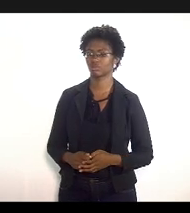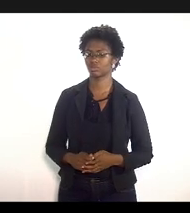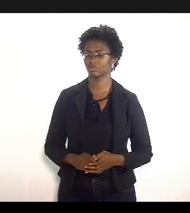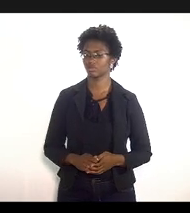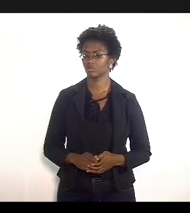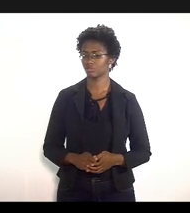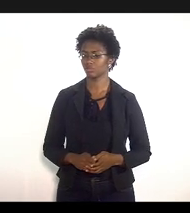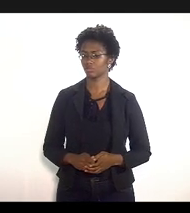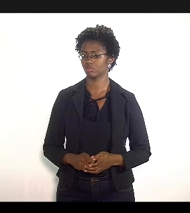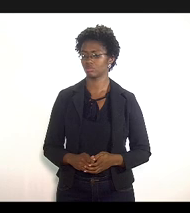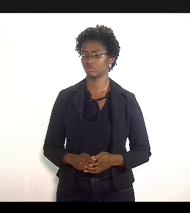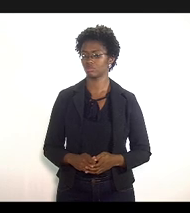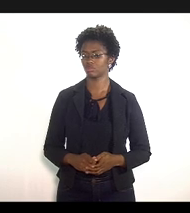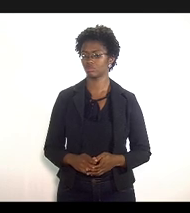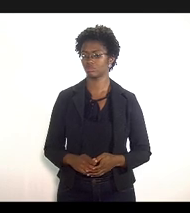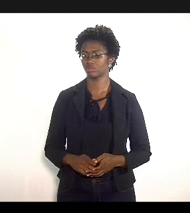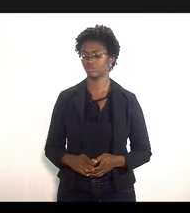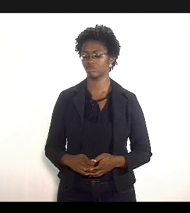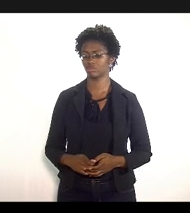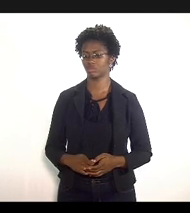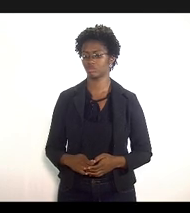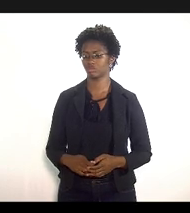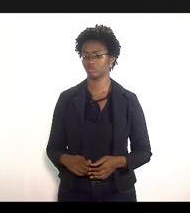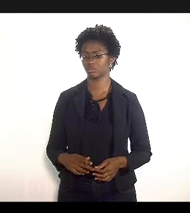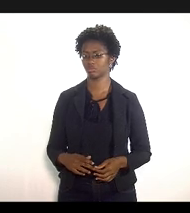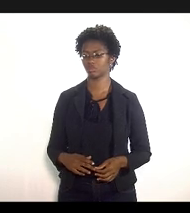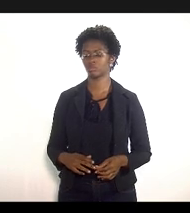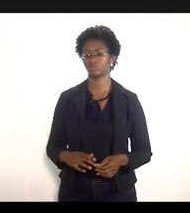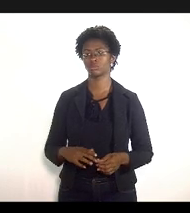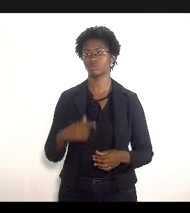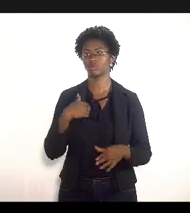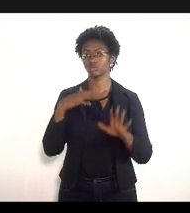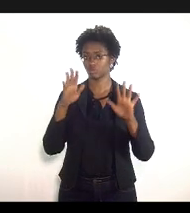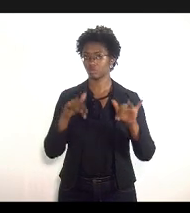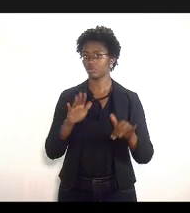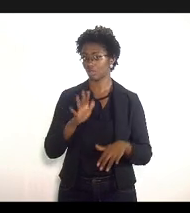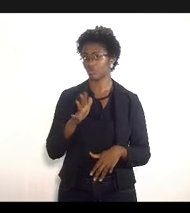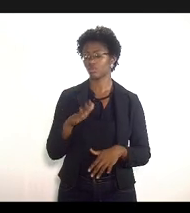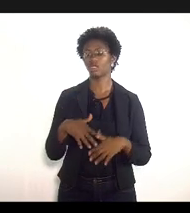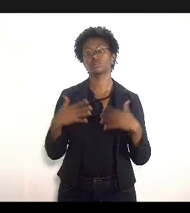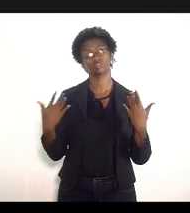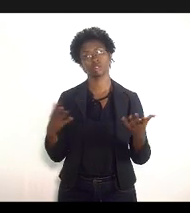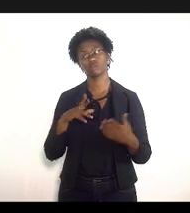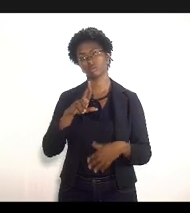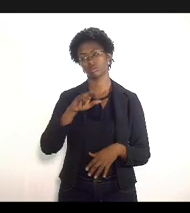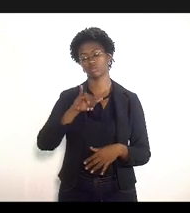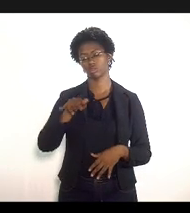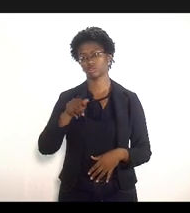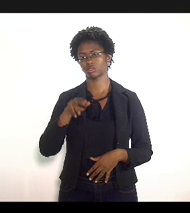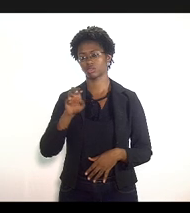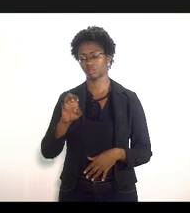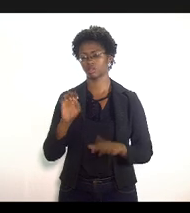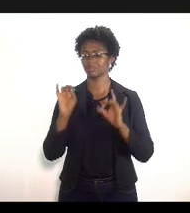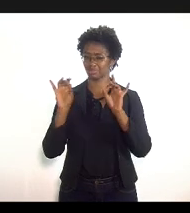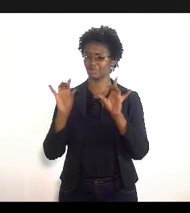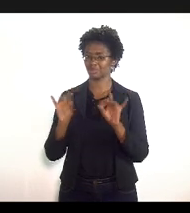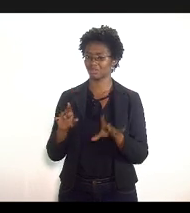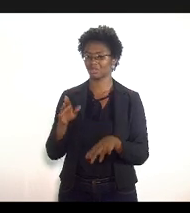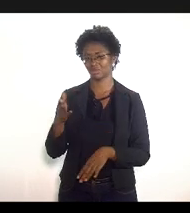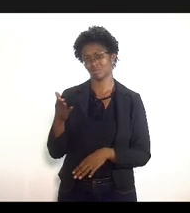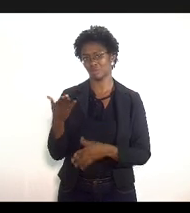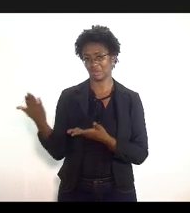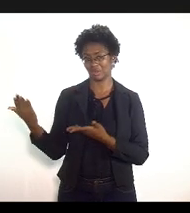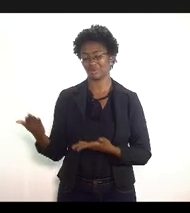Obrigado. Pode continuar. Posso? Eu estou concluindo, gente. Então, Rejane, em especial a Rejane, que é